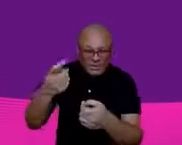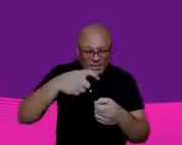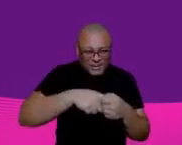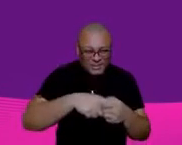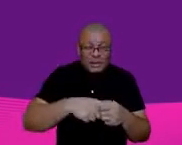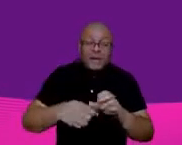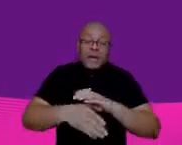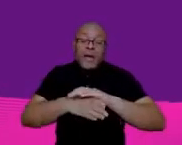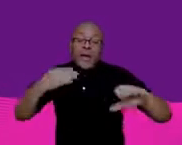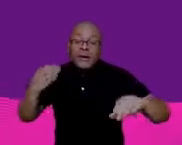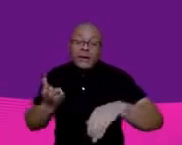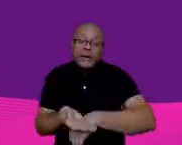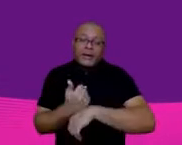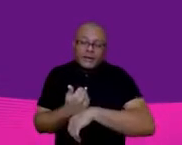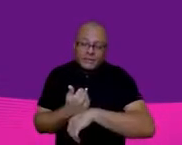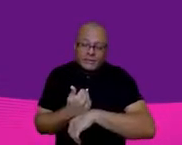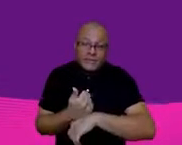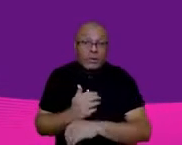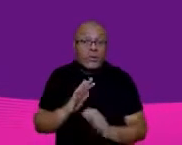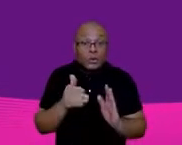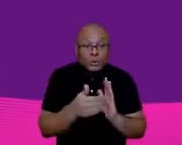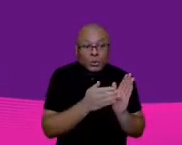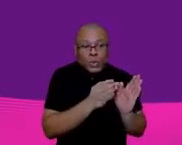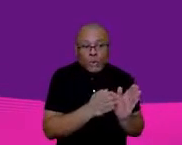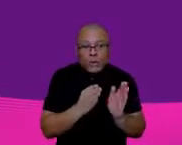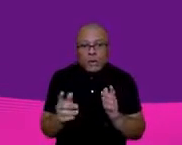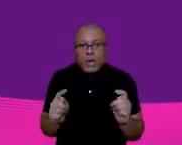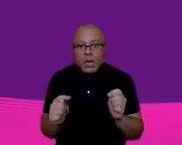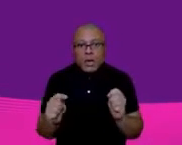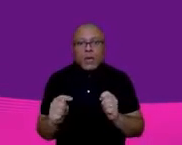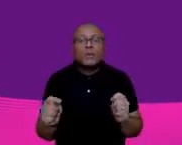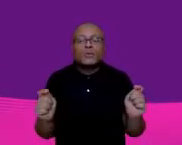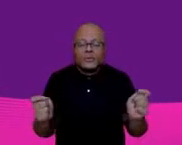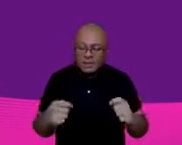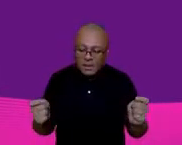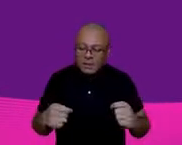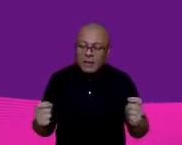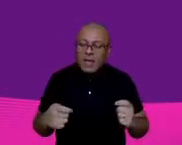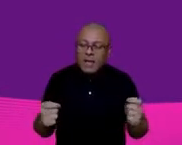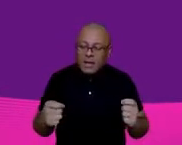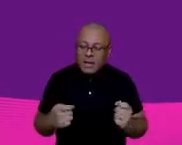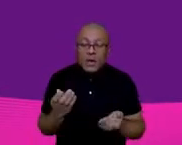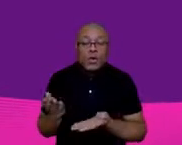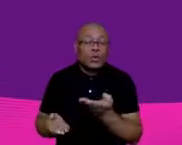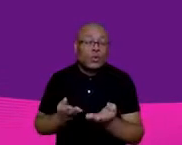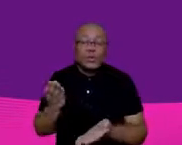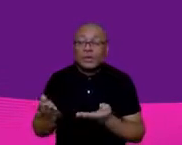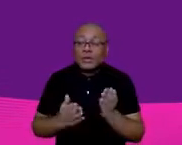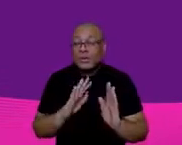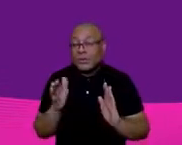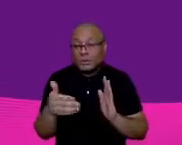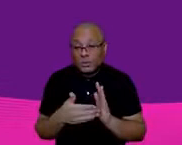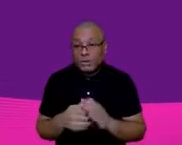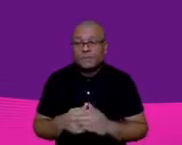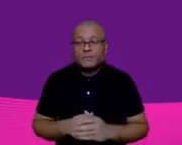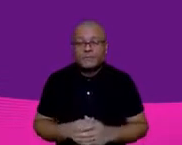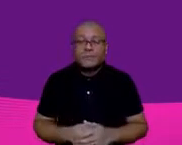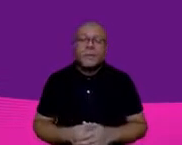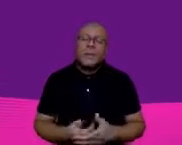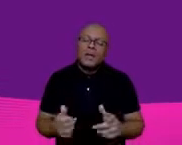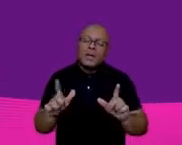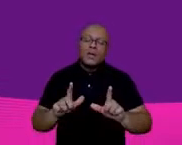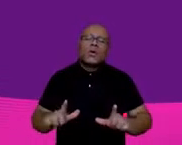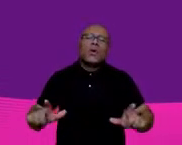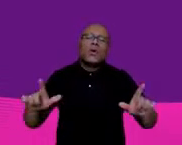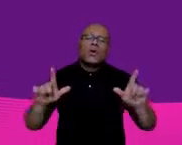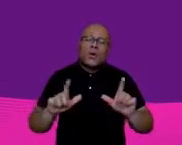etapas que podem trazer uma redução de custo no tratamento total. E, sem dúvida nenhuma, buscando uma maior qualidade